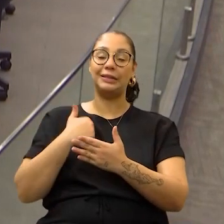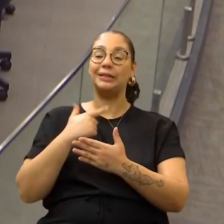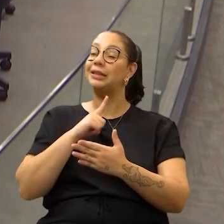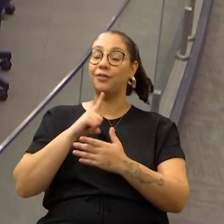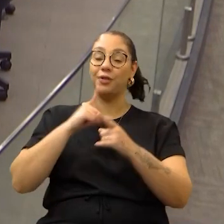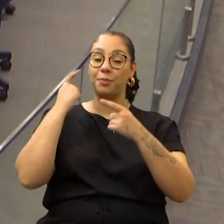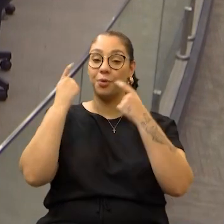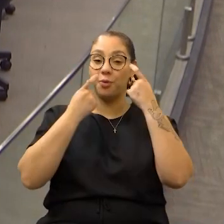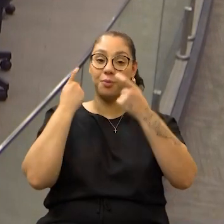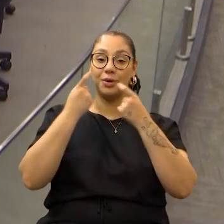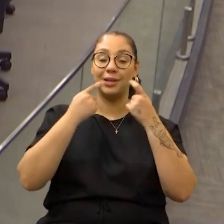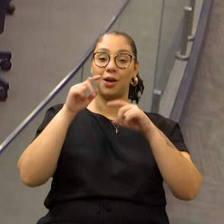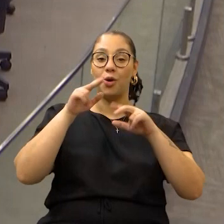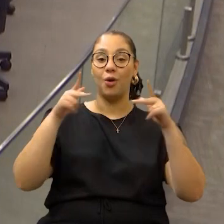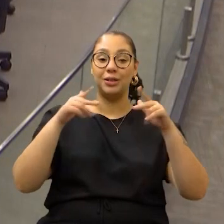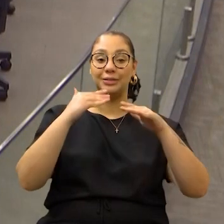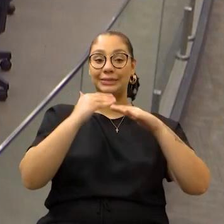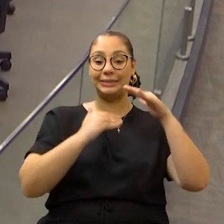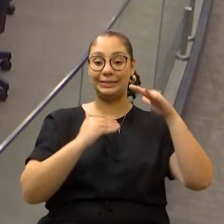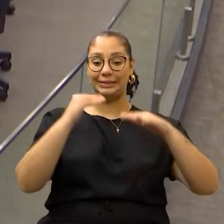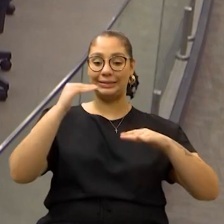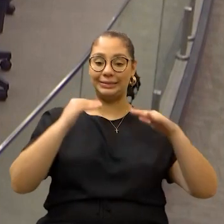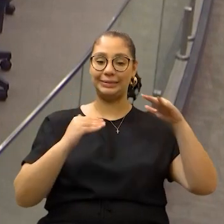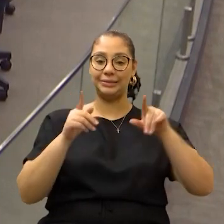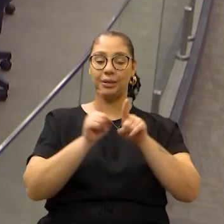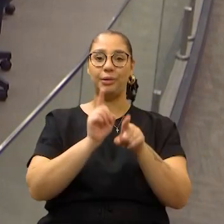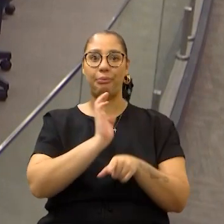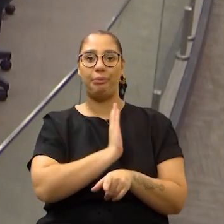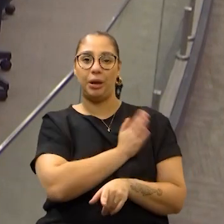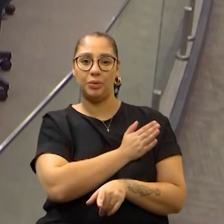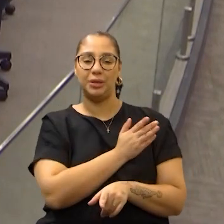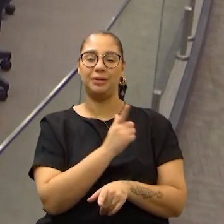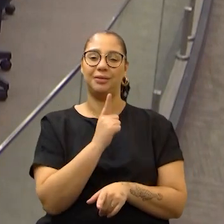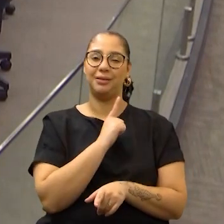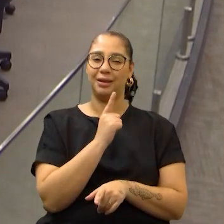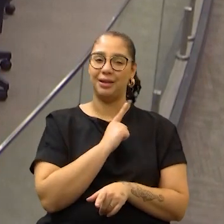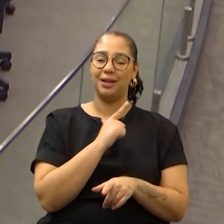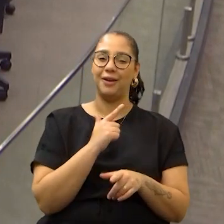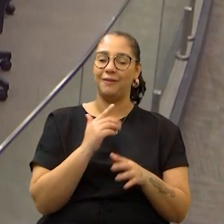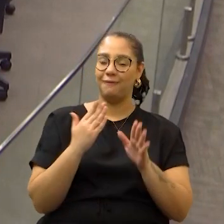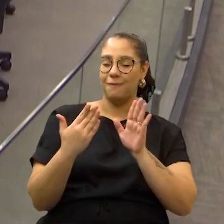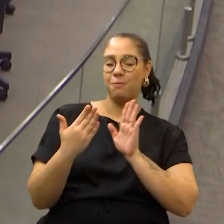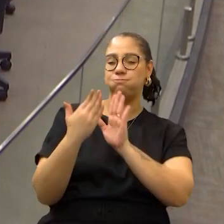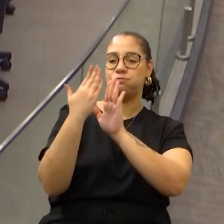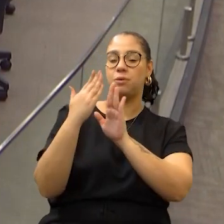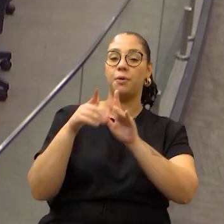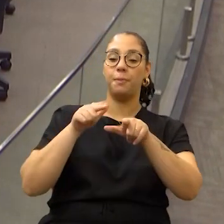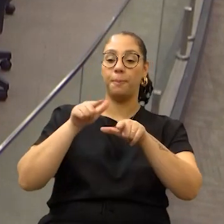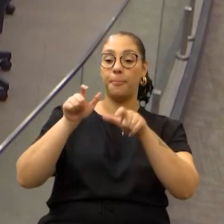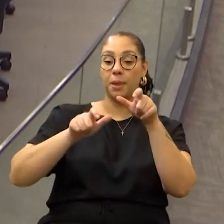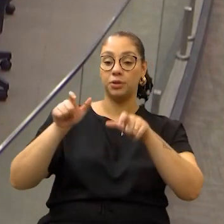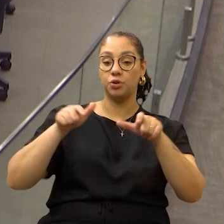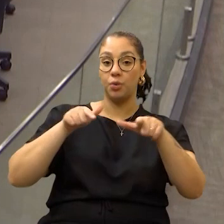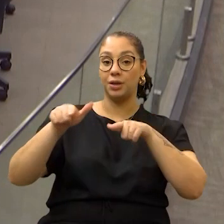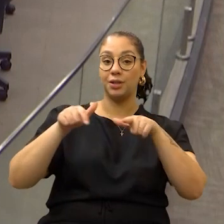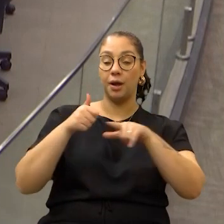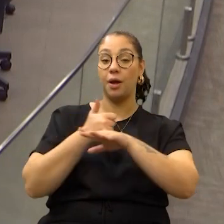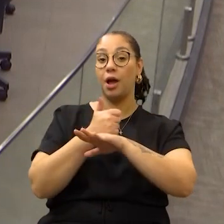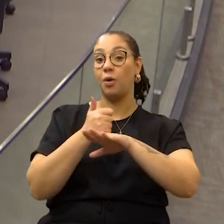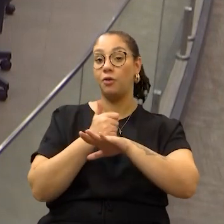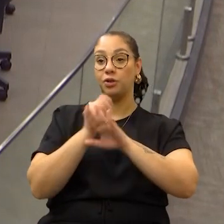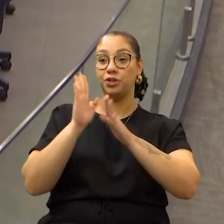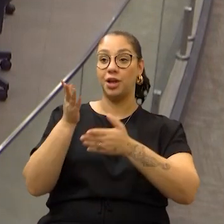se preocupavam com as diferenças de classe e preconceitos enfrentados pelas trabalhadoras domésticas,